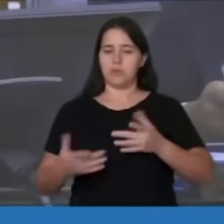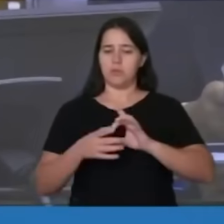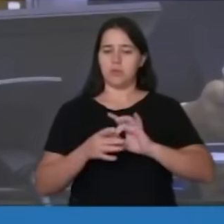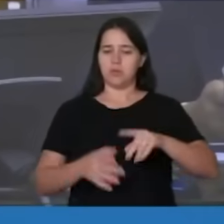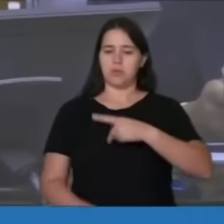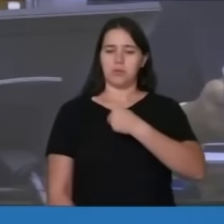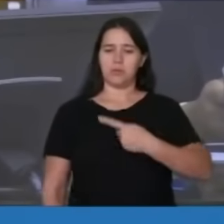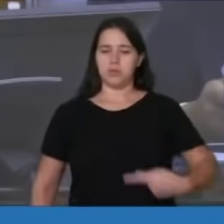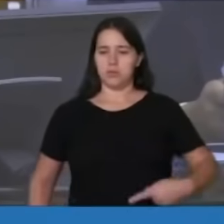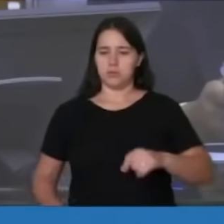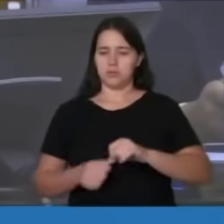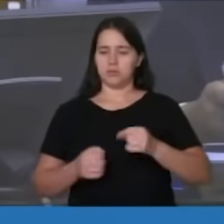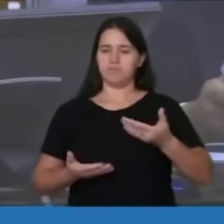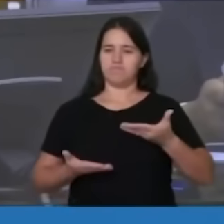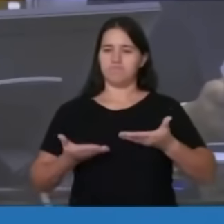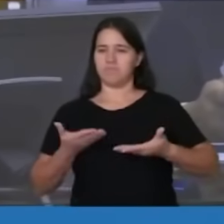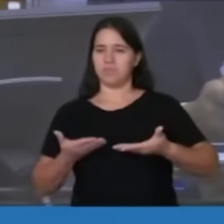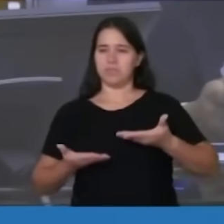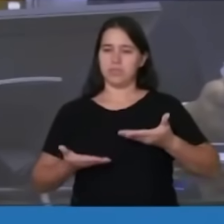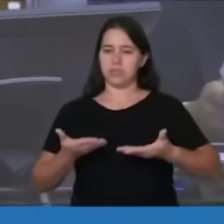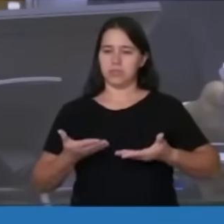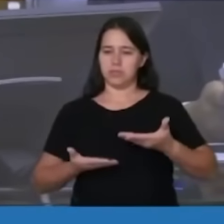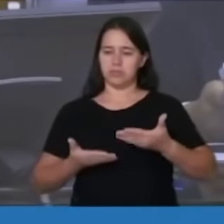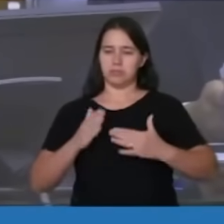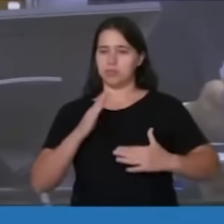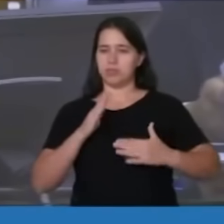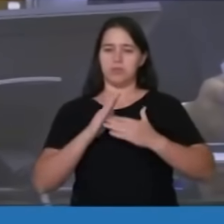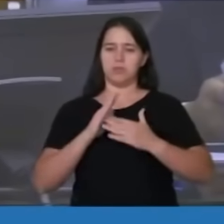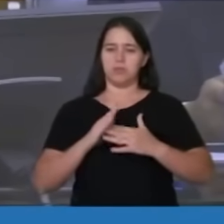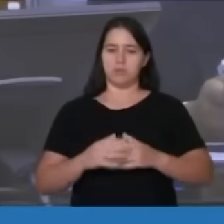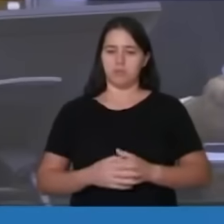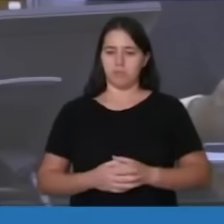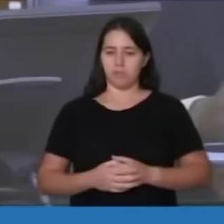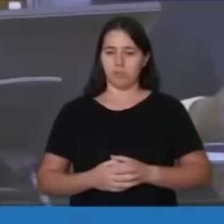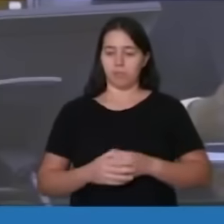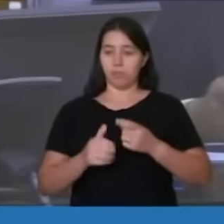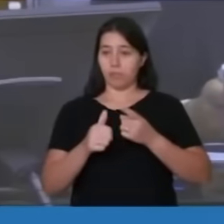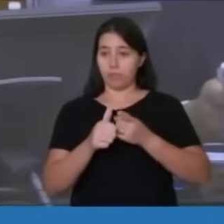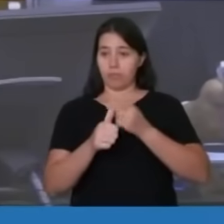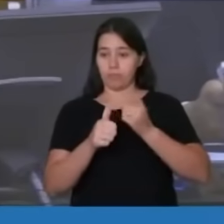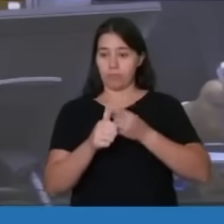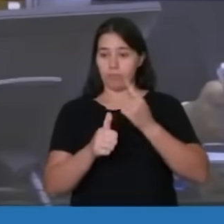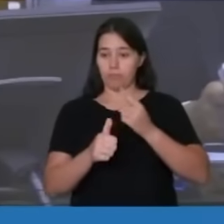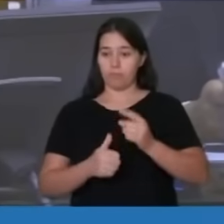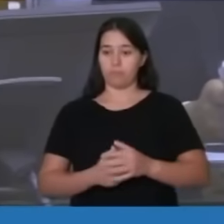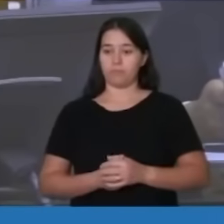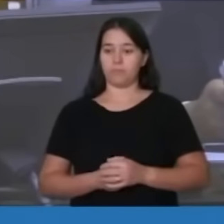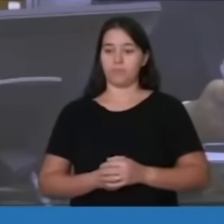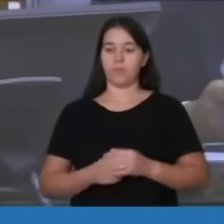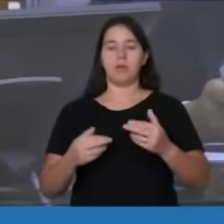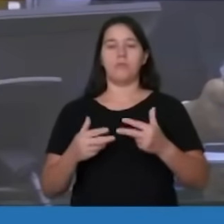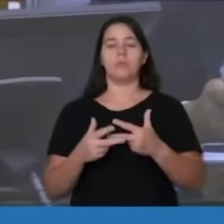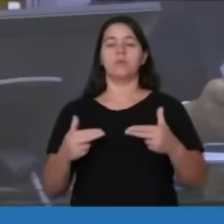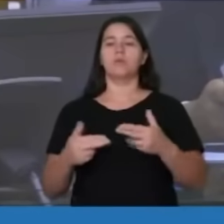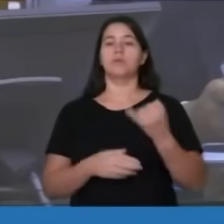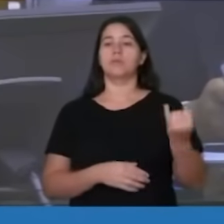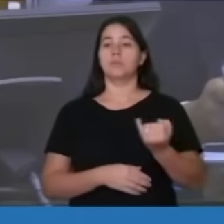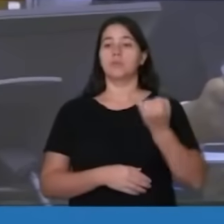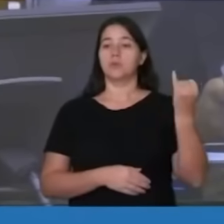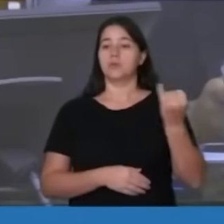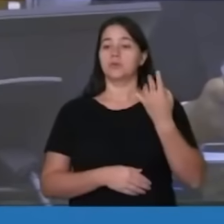equilíbrio, de razoabilidade, de limites. Primeiro, com a premissa, deputado Chico Alencar, que é muito bom, muito importante ser